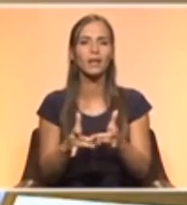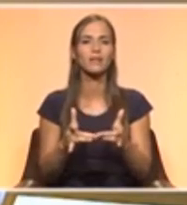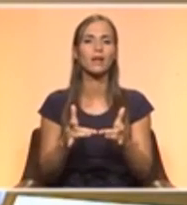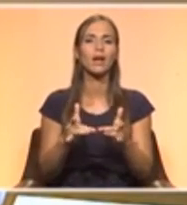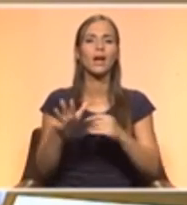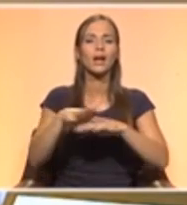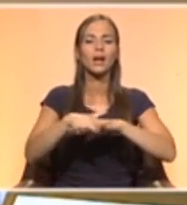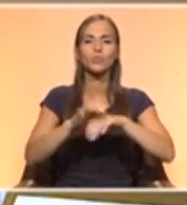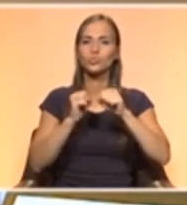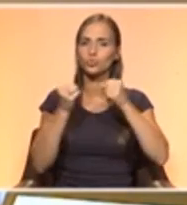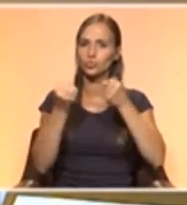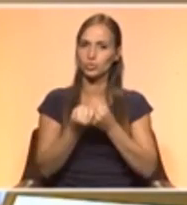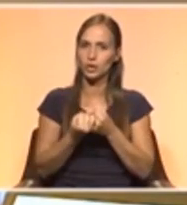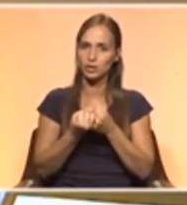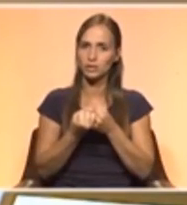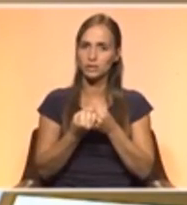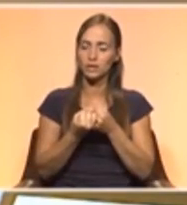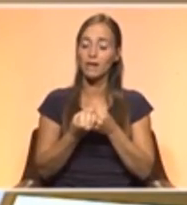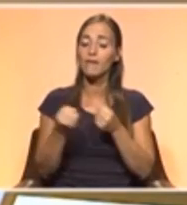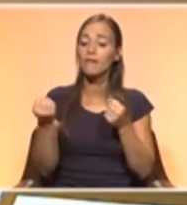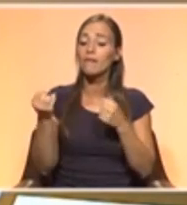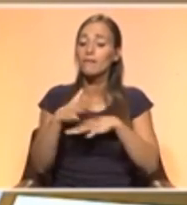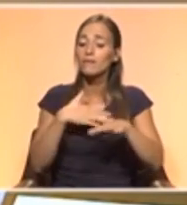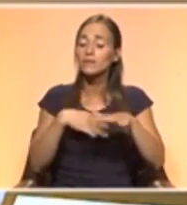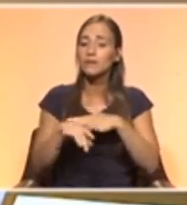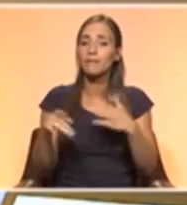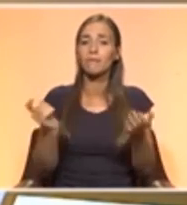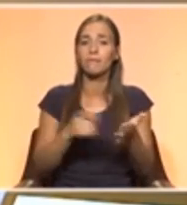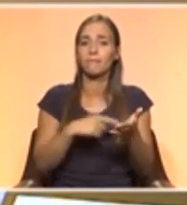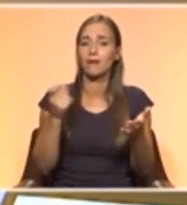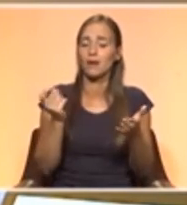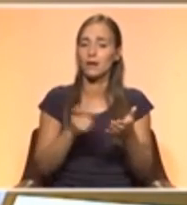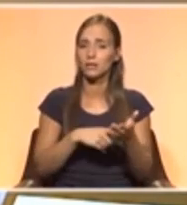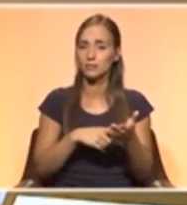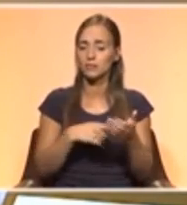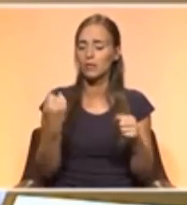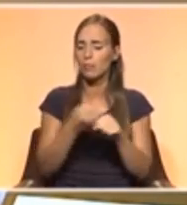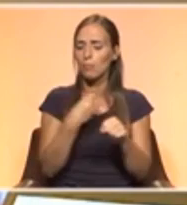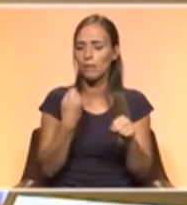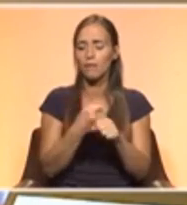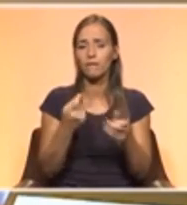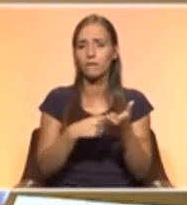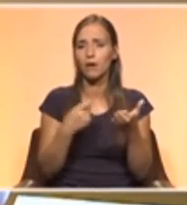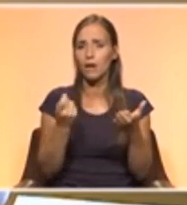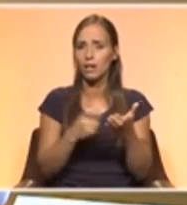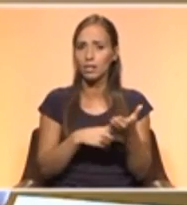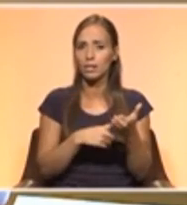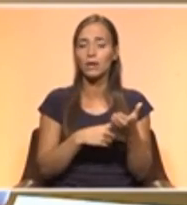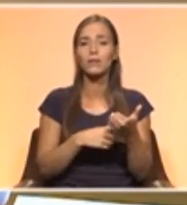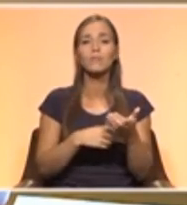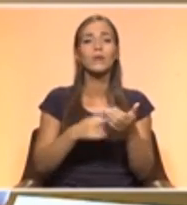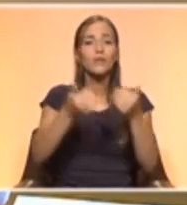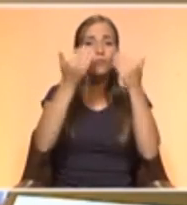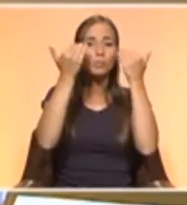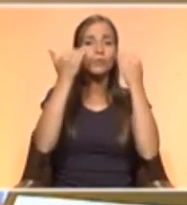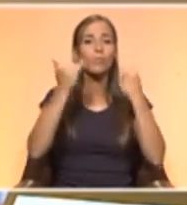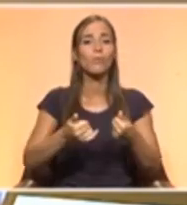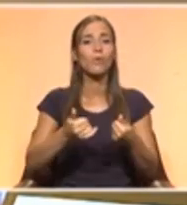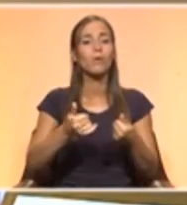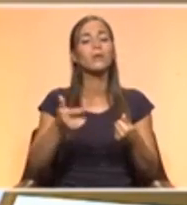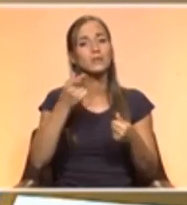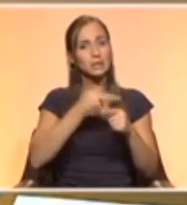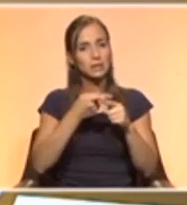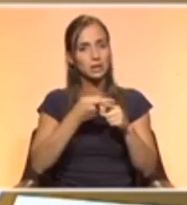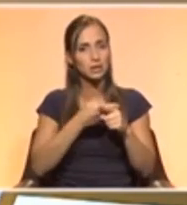sociais que ainda há muito para fazer nas empresas portuguesas há muito trabalho para fazer eh a boa notícia é que elas estão interessadas e reconhecem que é